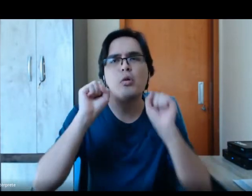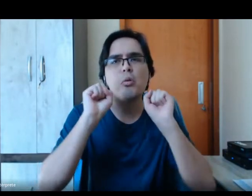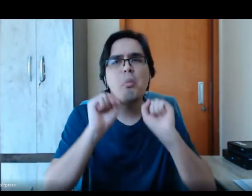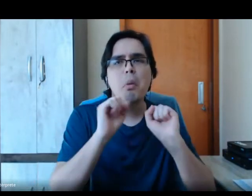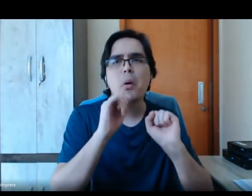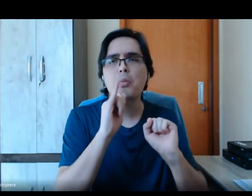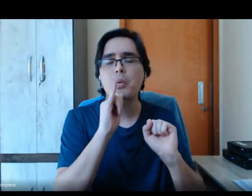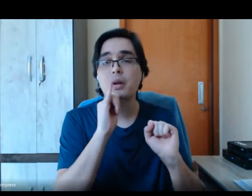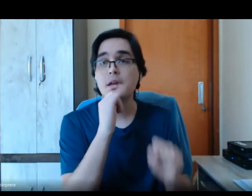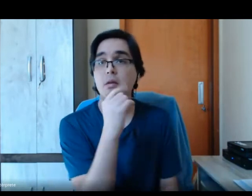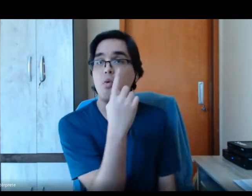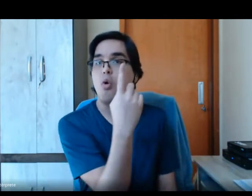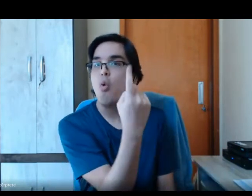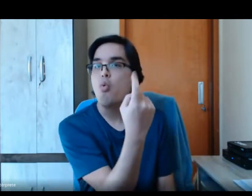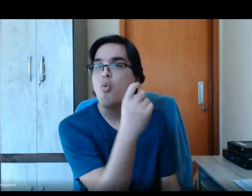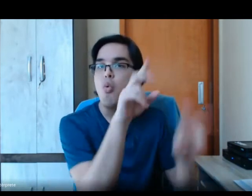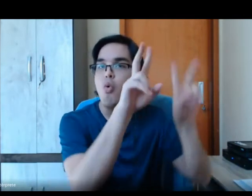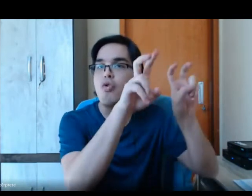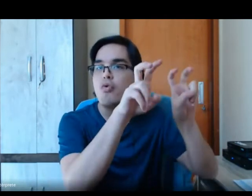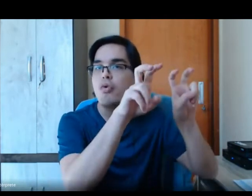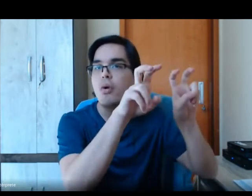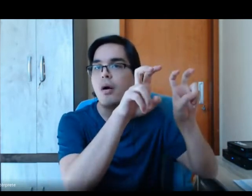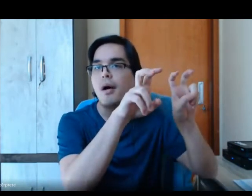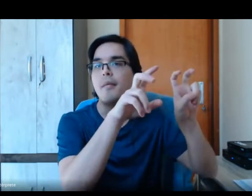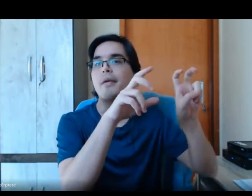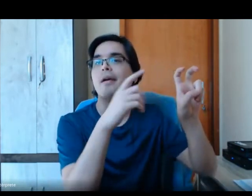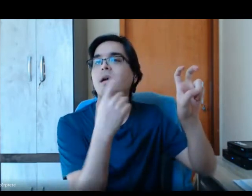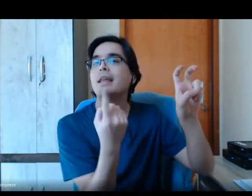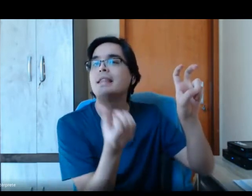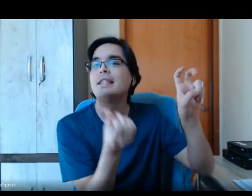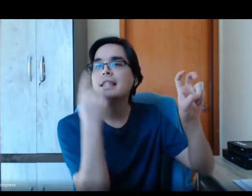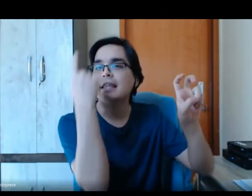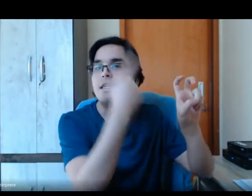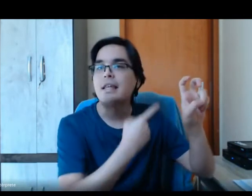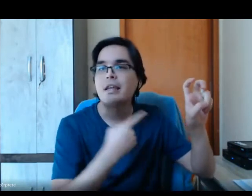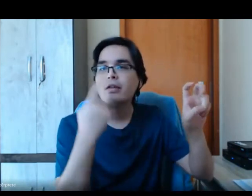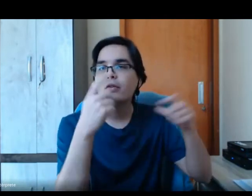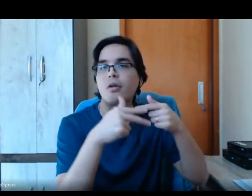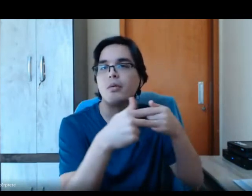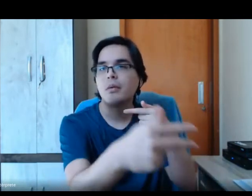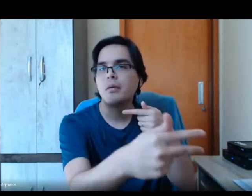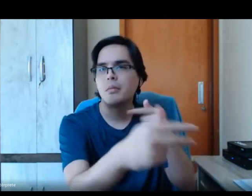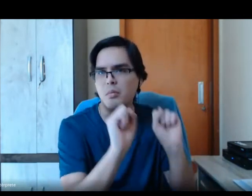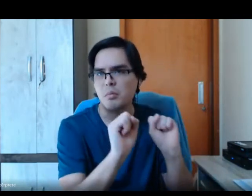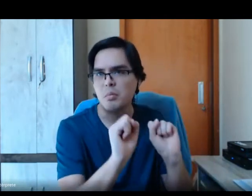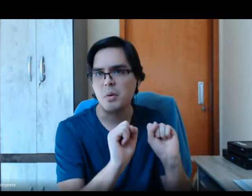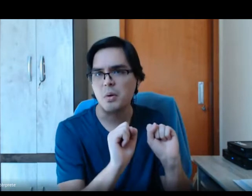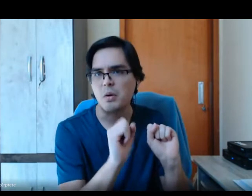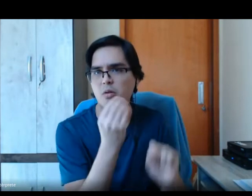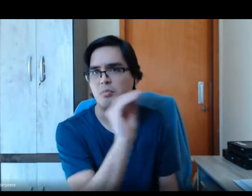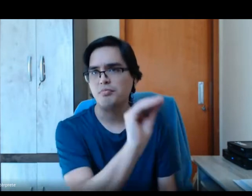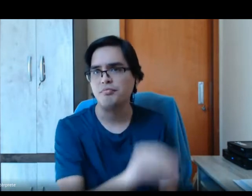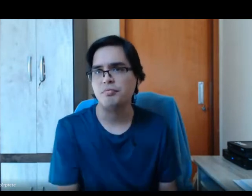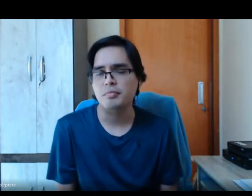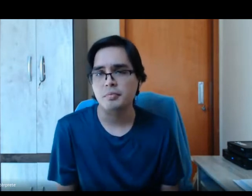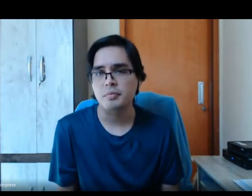Bom dia a todos e a todas. Eu agradeço e cumprimentar a Esther e a comissão toda pela